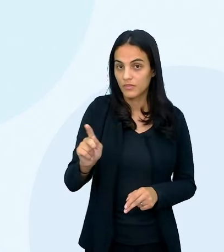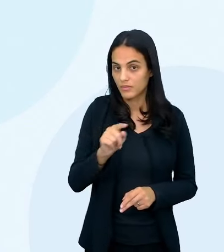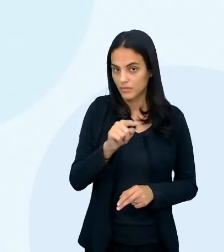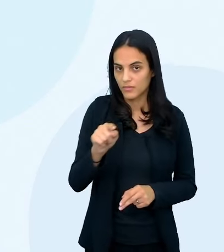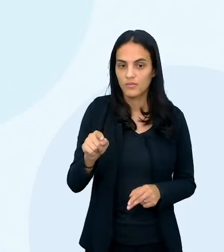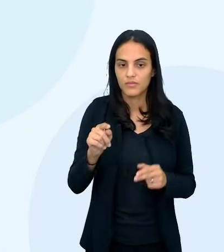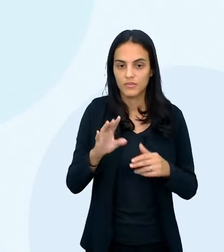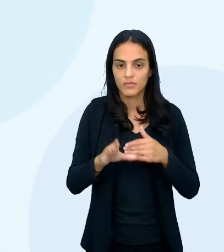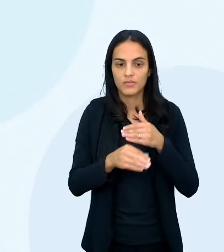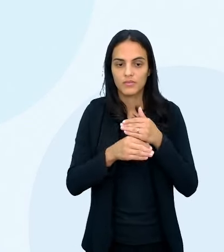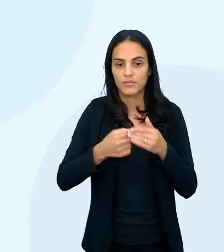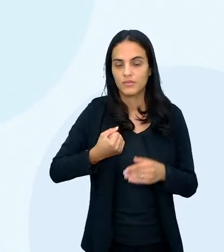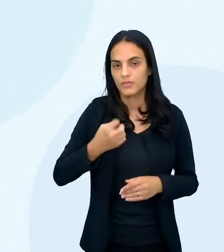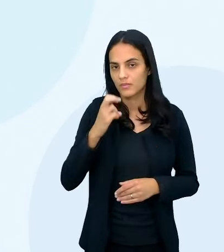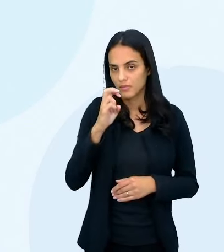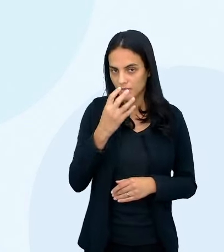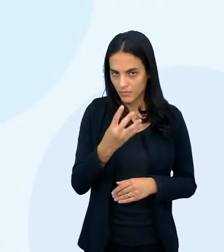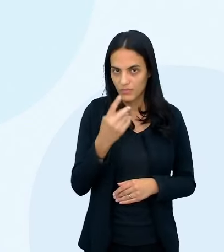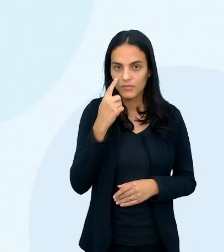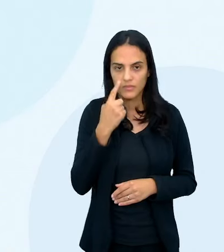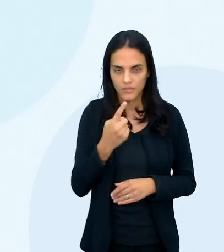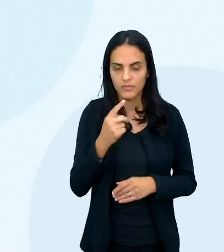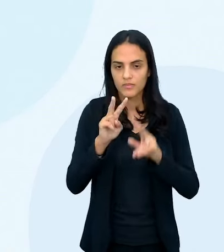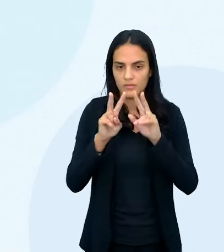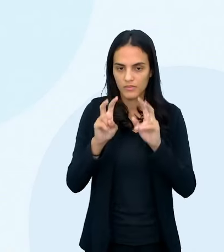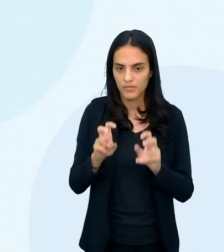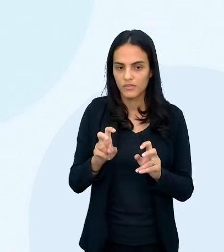no componente 4, olhem esse tema culto.